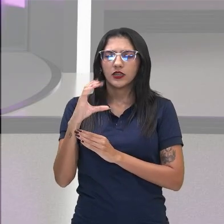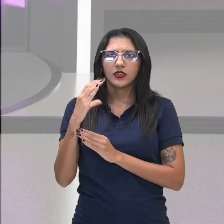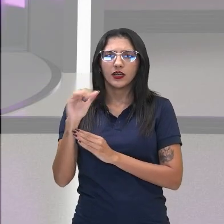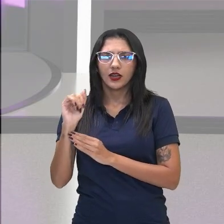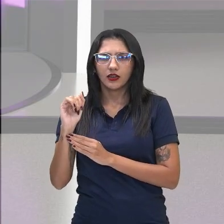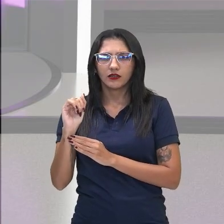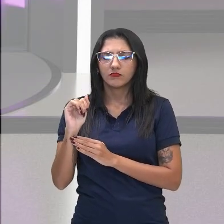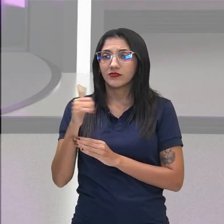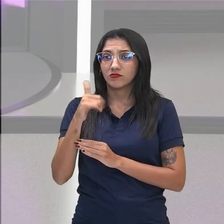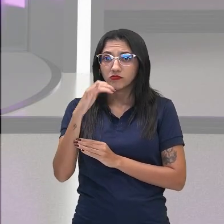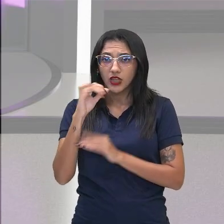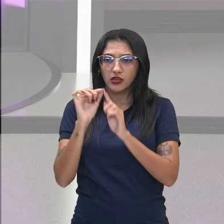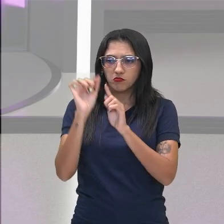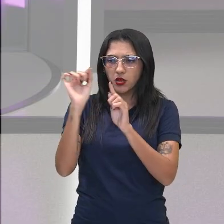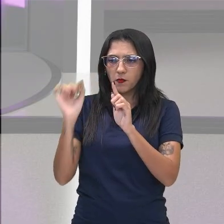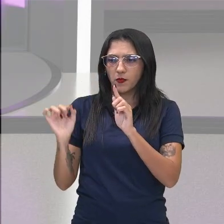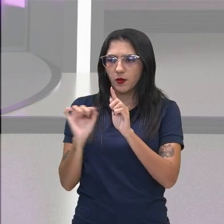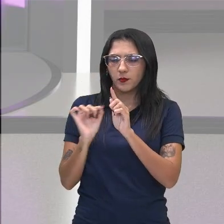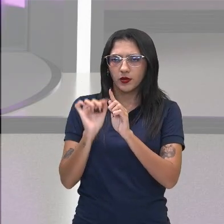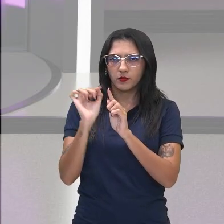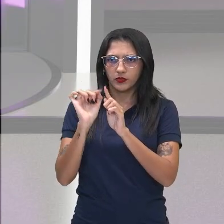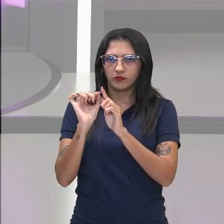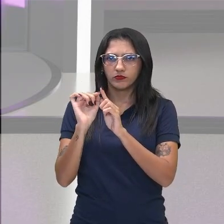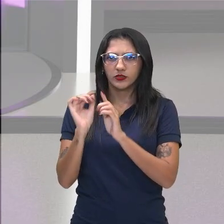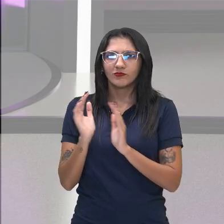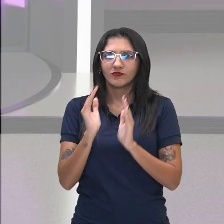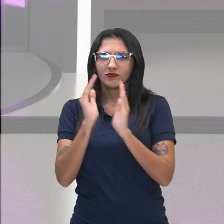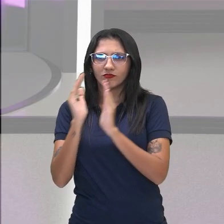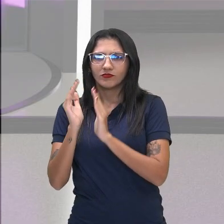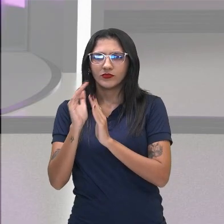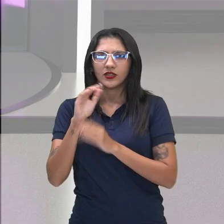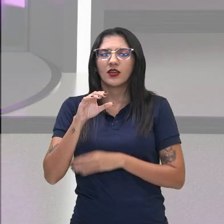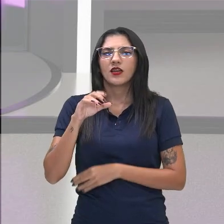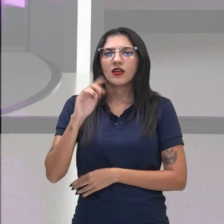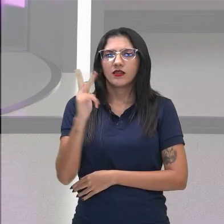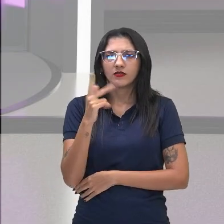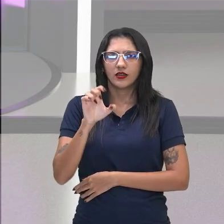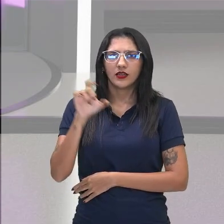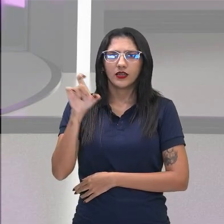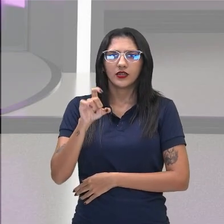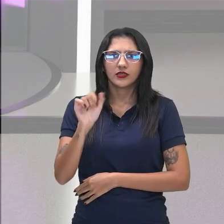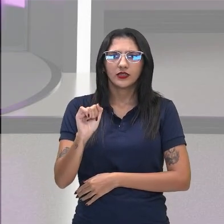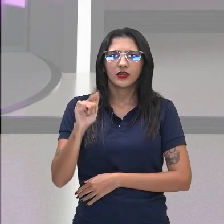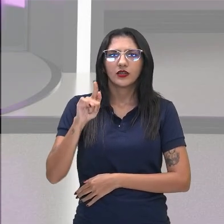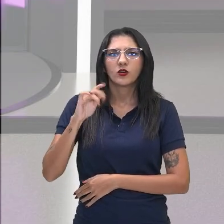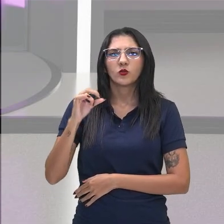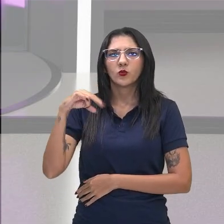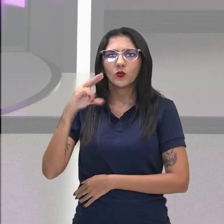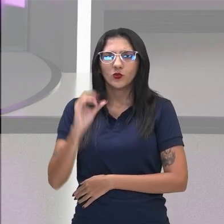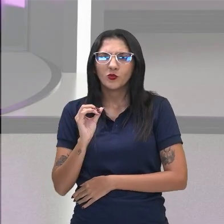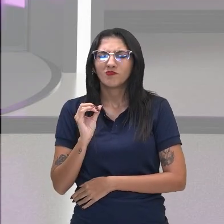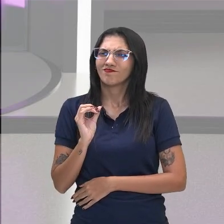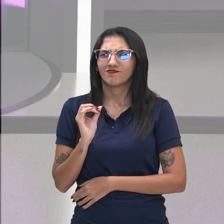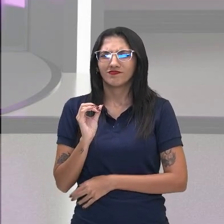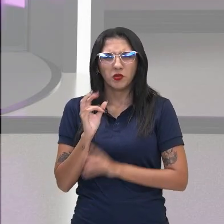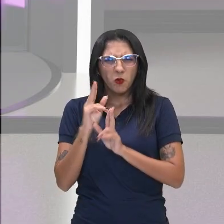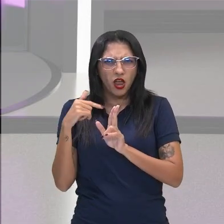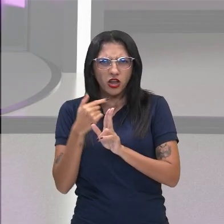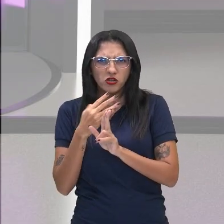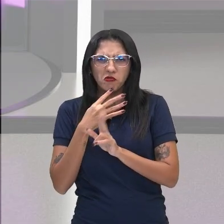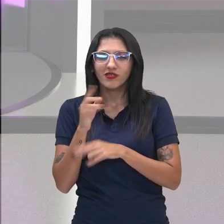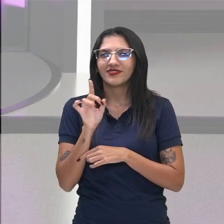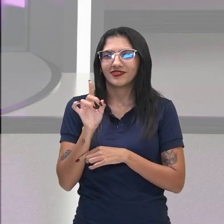lados. E nós temos aqui um hexágono, que apesar de não ser um hexágono como a gente está acostumado a ver,